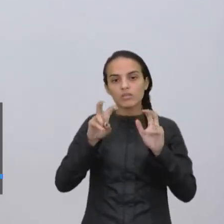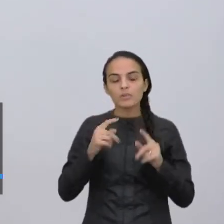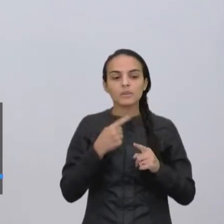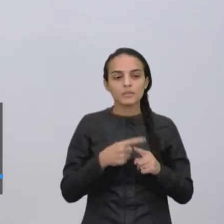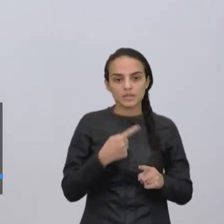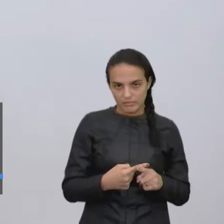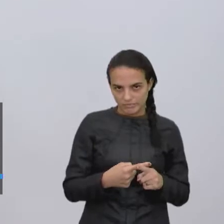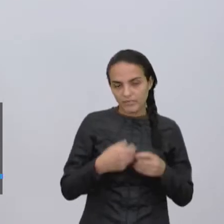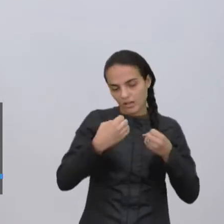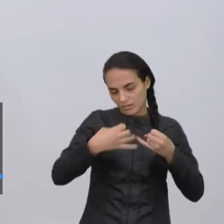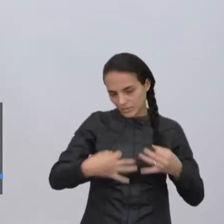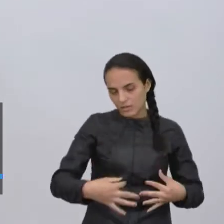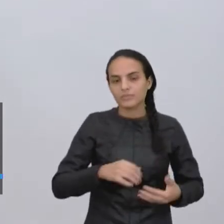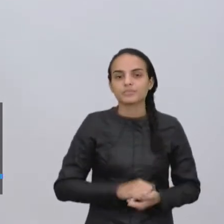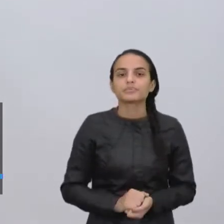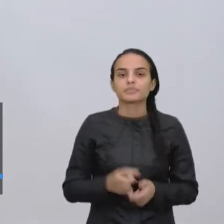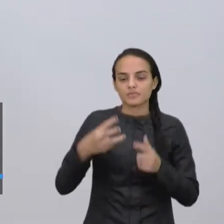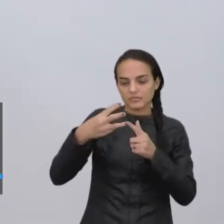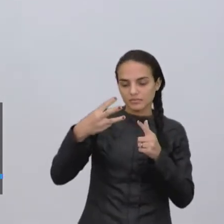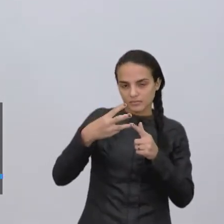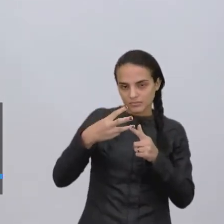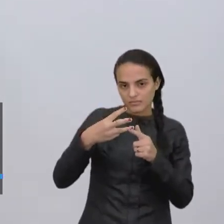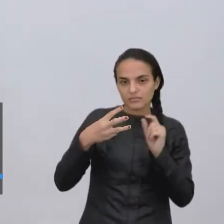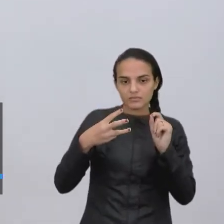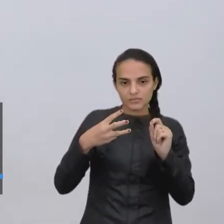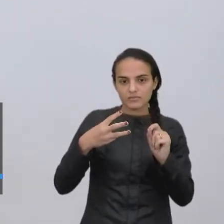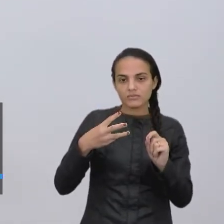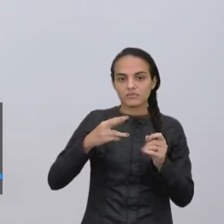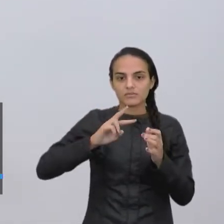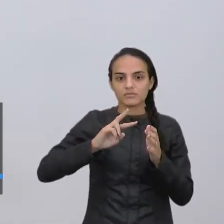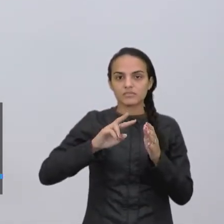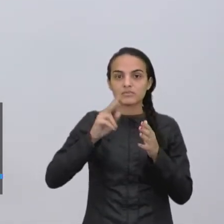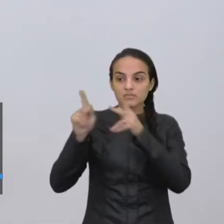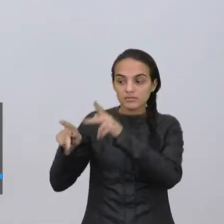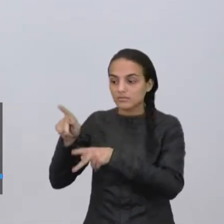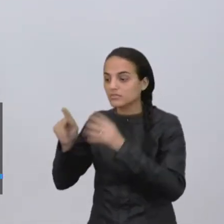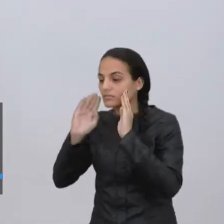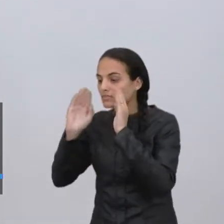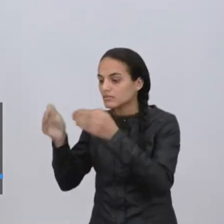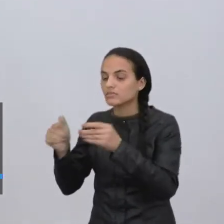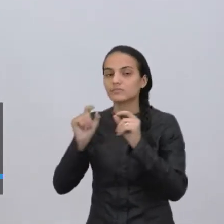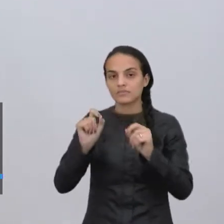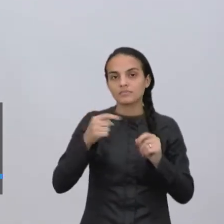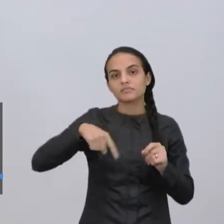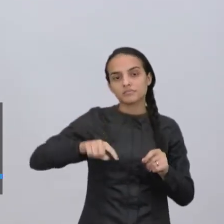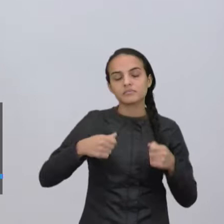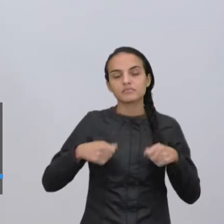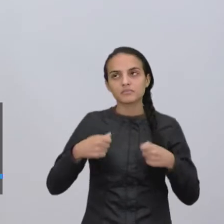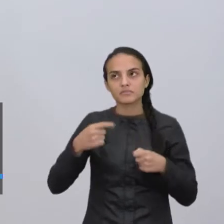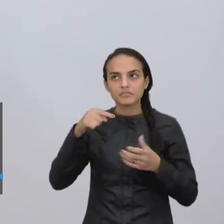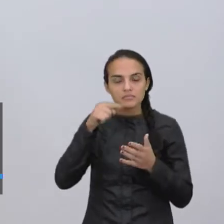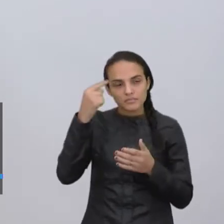era a justificativa, tá? Terceira etapa, definição do público-alvo. A gente tem que pensar quem